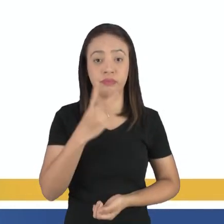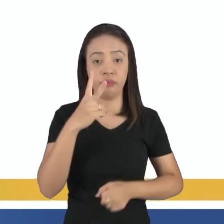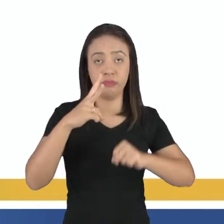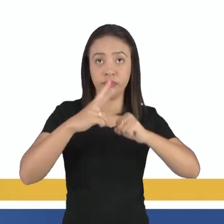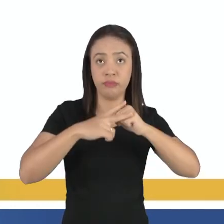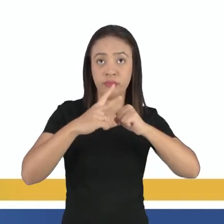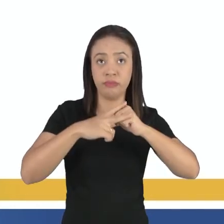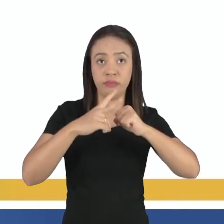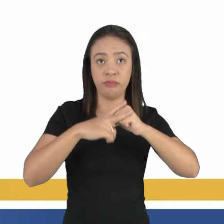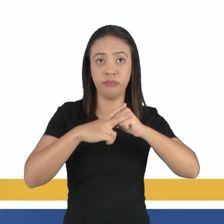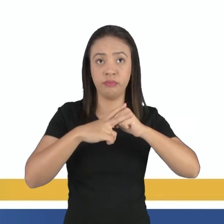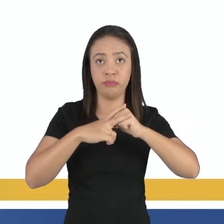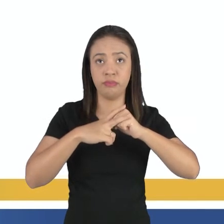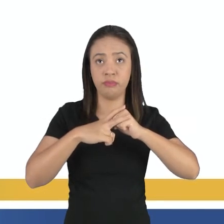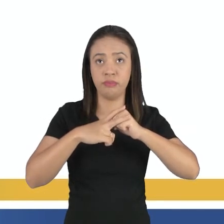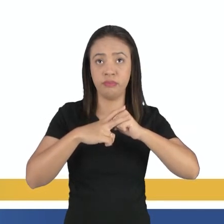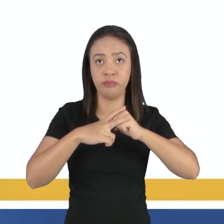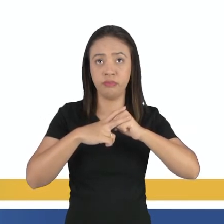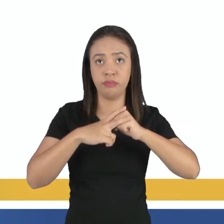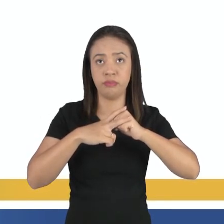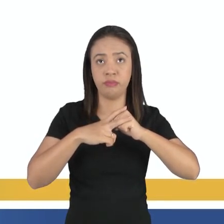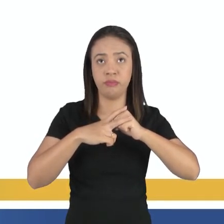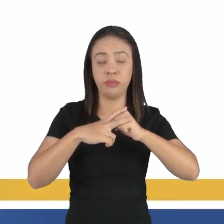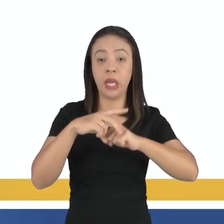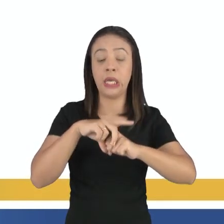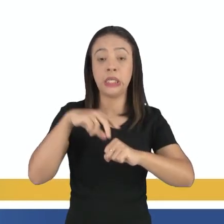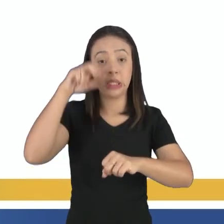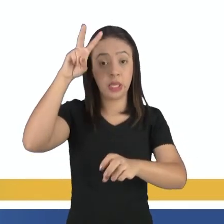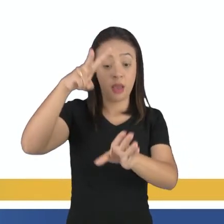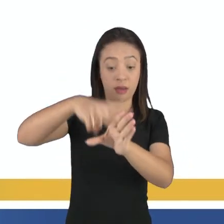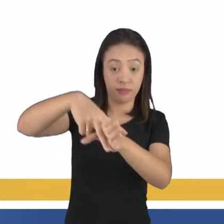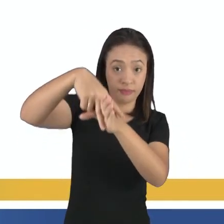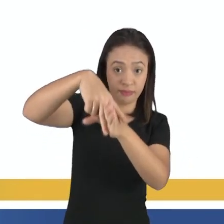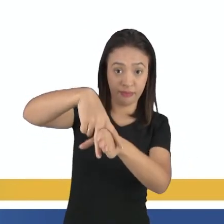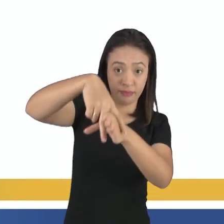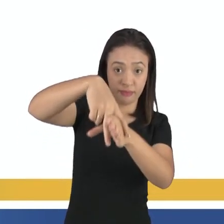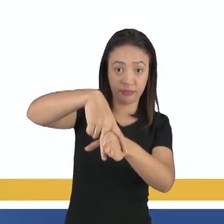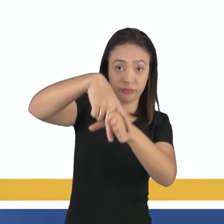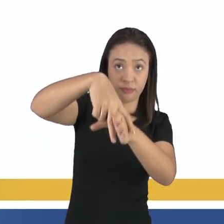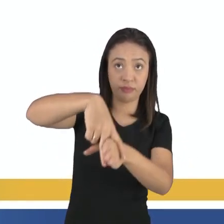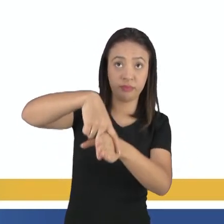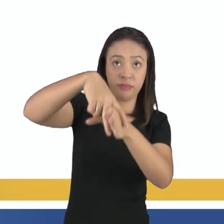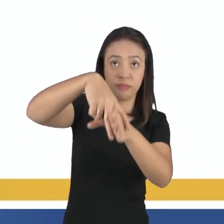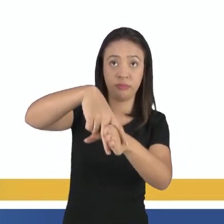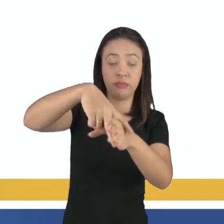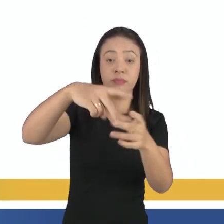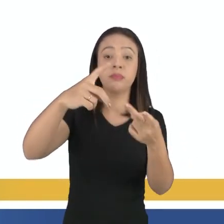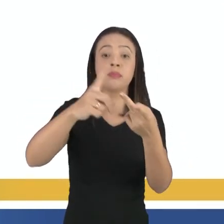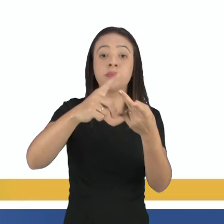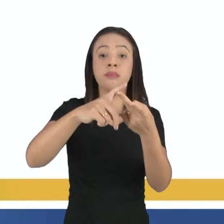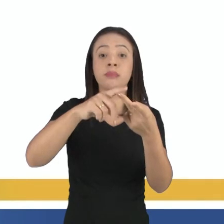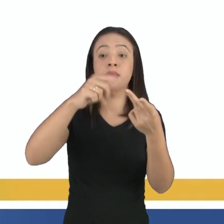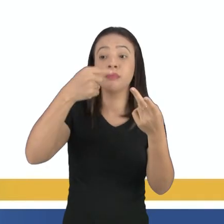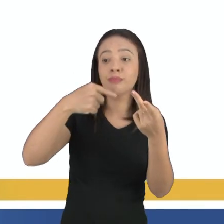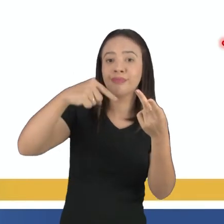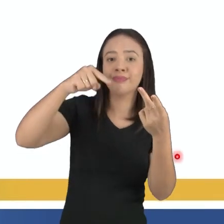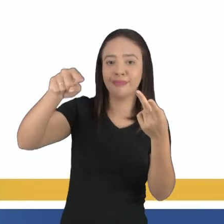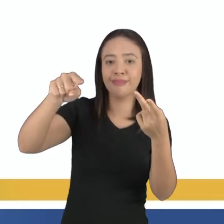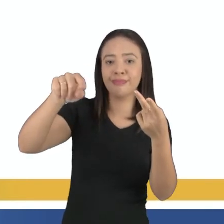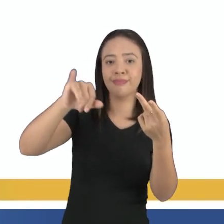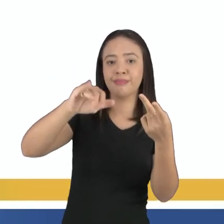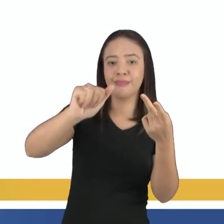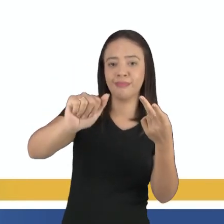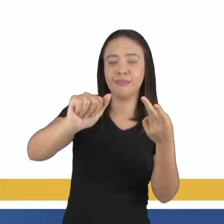aqui, cadê o mousezinho? Ó, montava e ia, né?